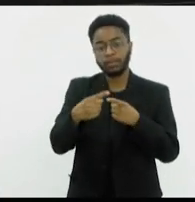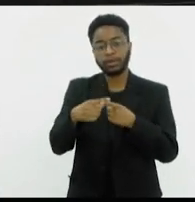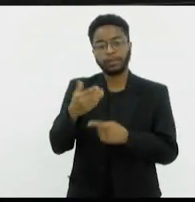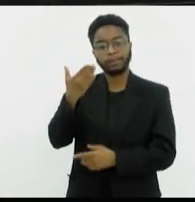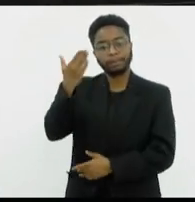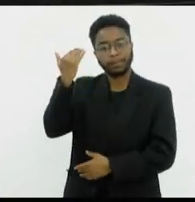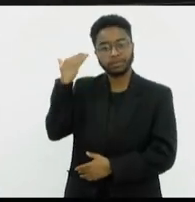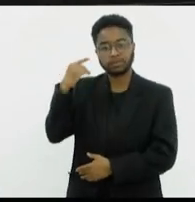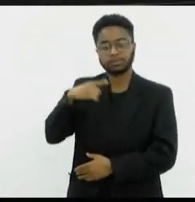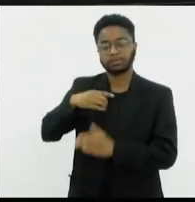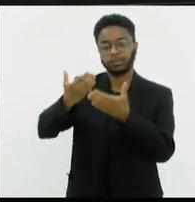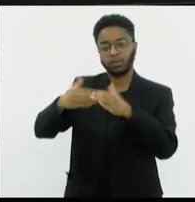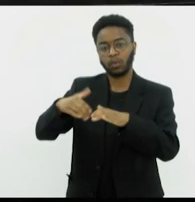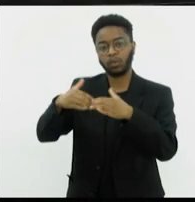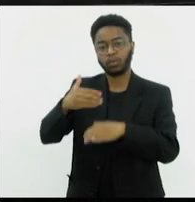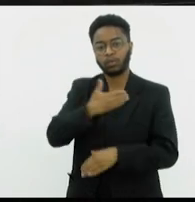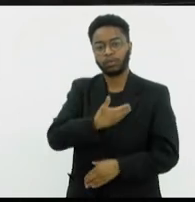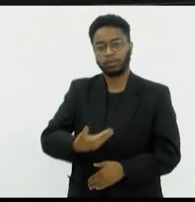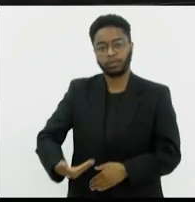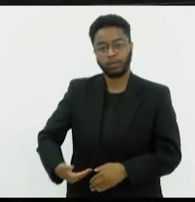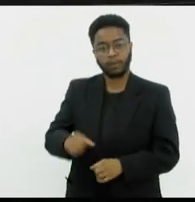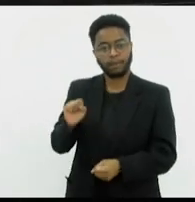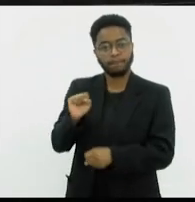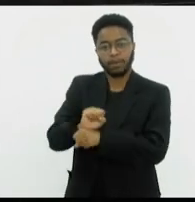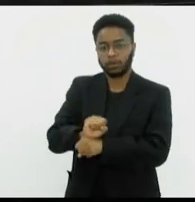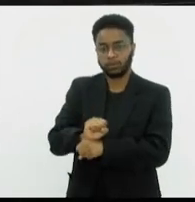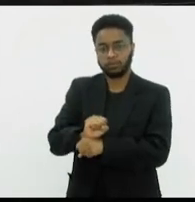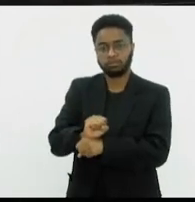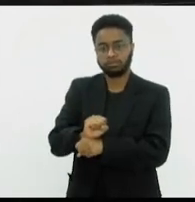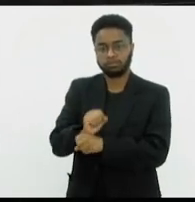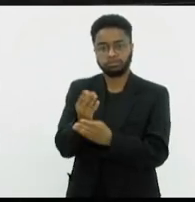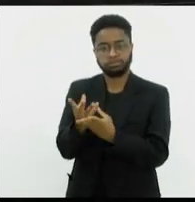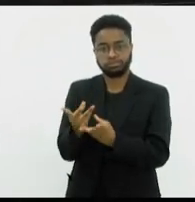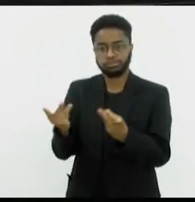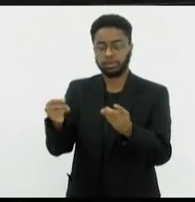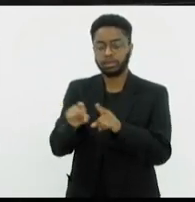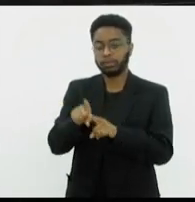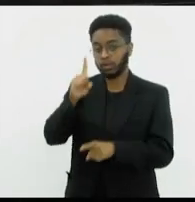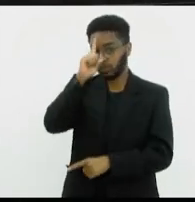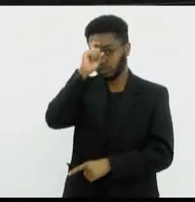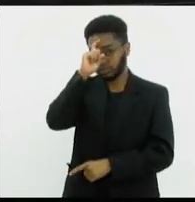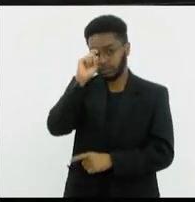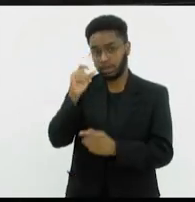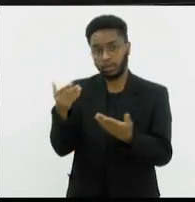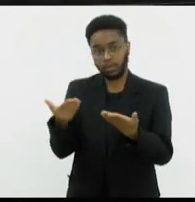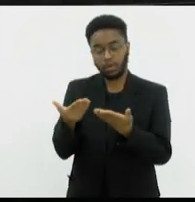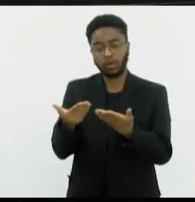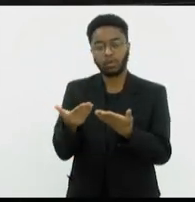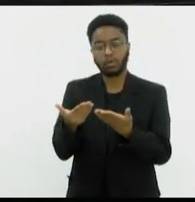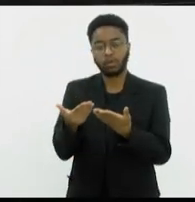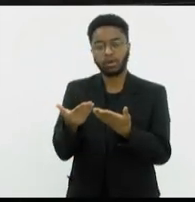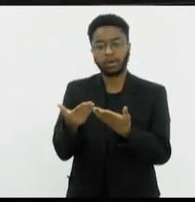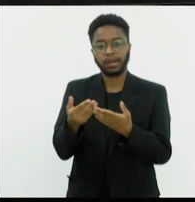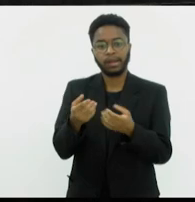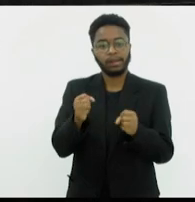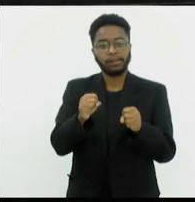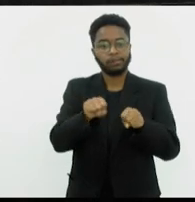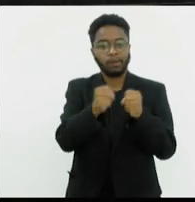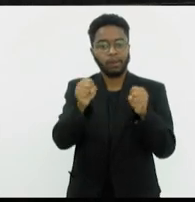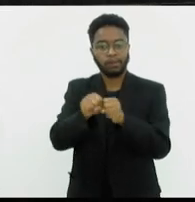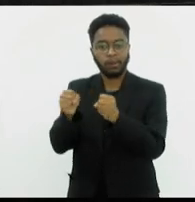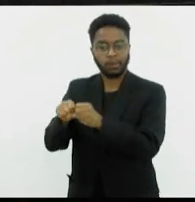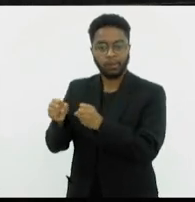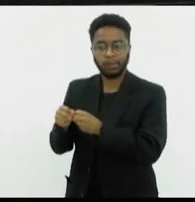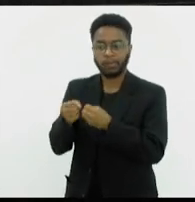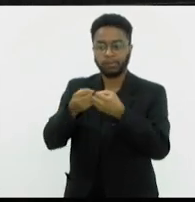atrás os concursos públicos deixaram de existir, os hospitais foram ficando sucateados,